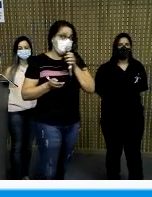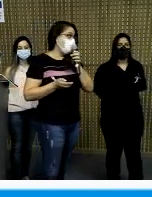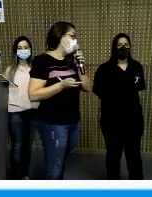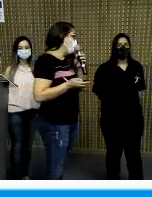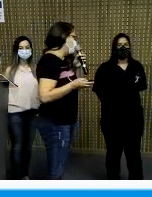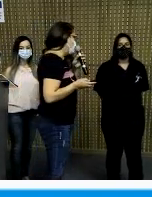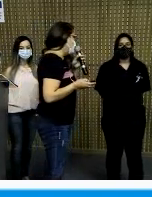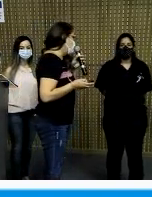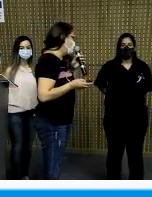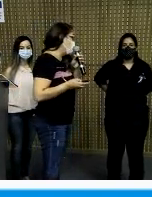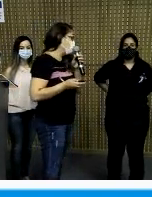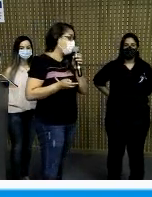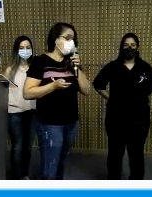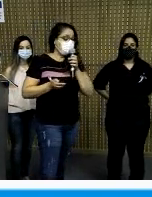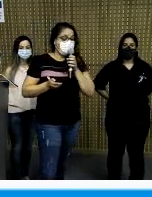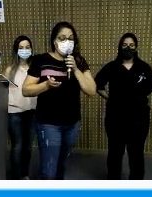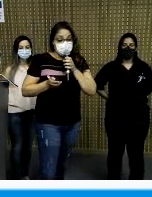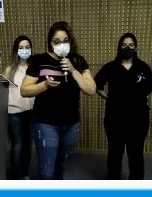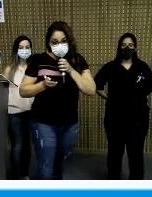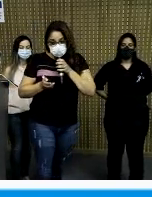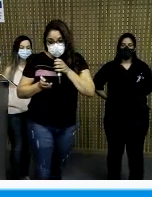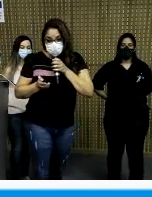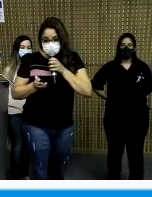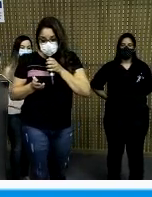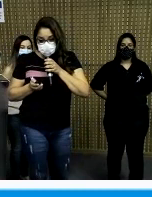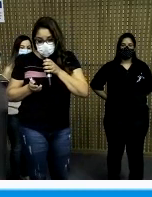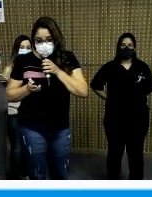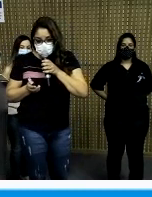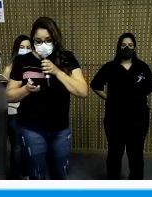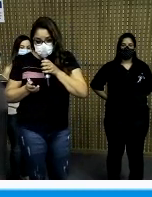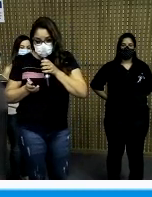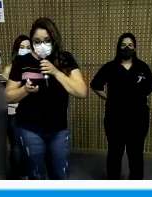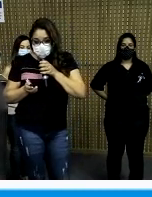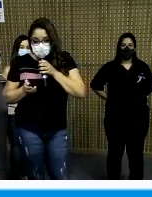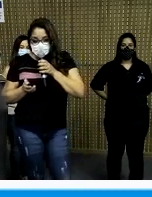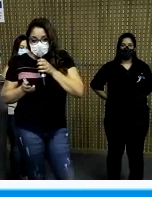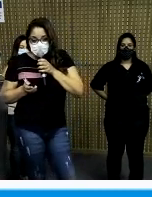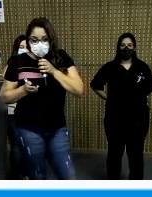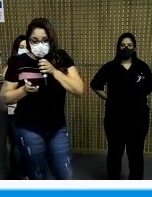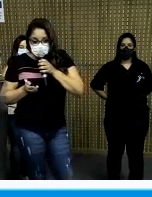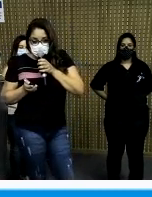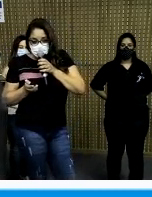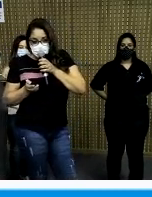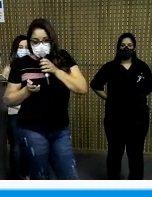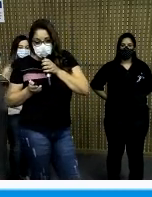registro no relatório que foi solicitado, a busca, né?